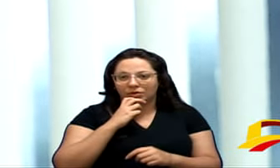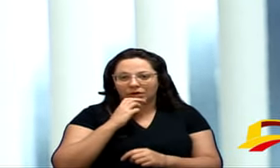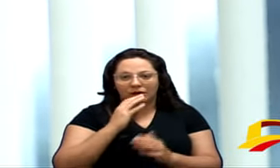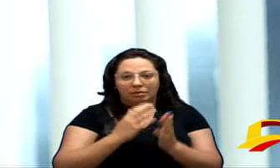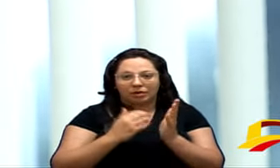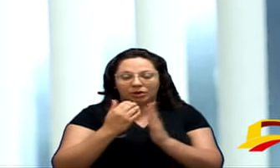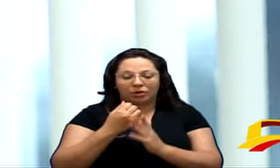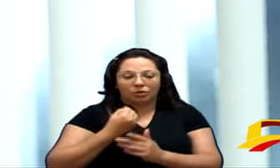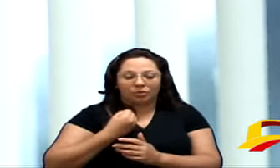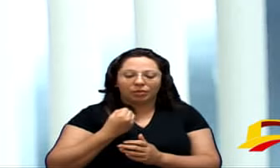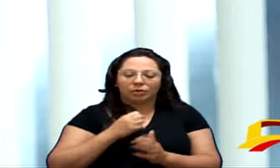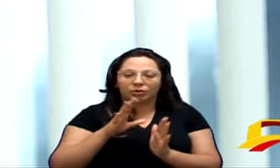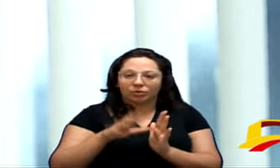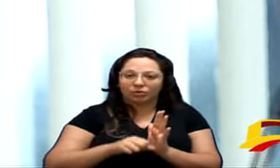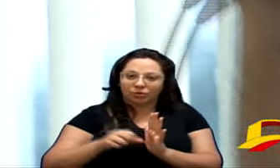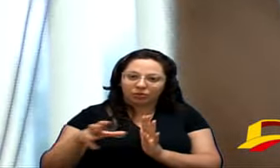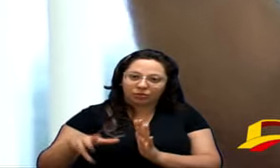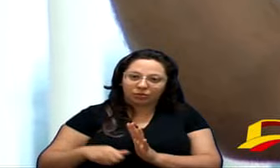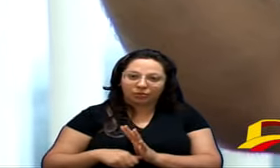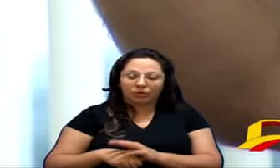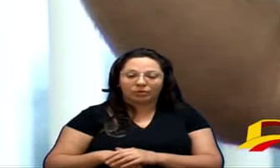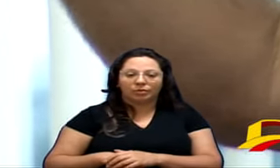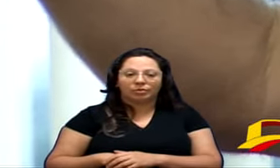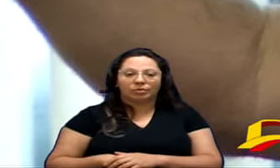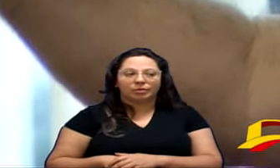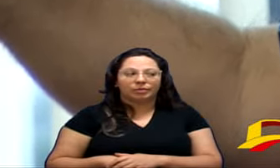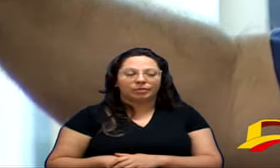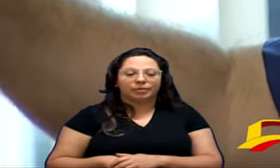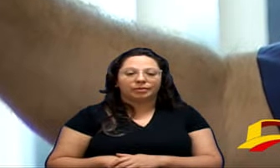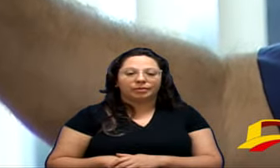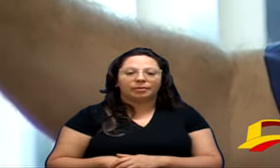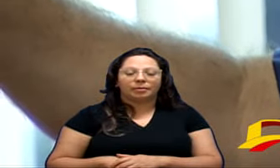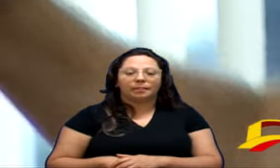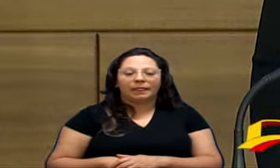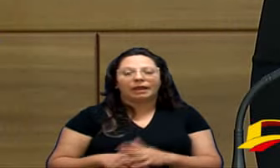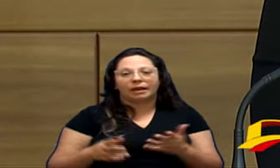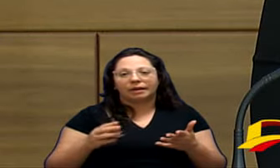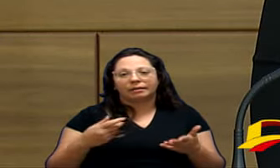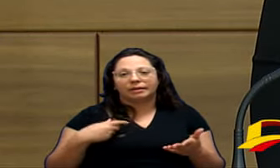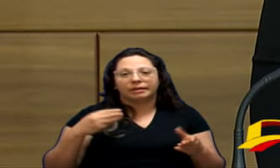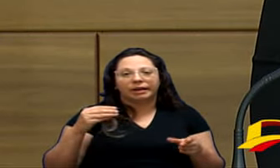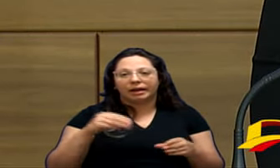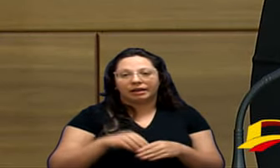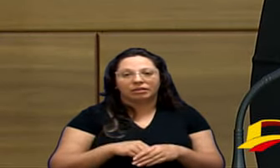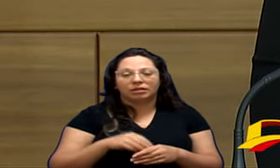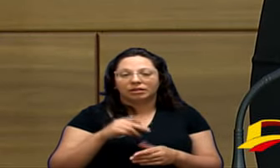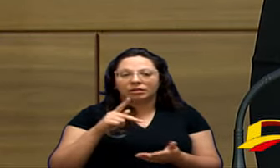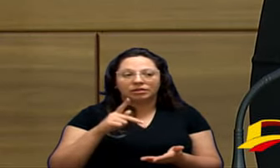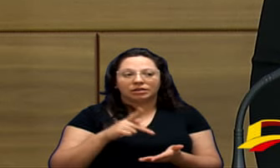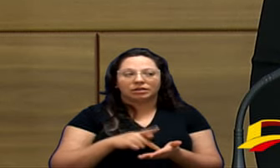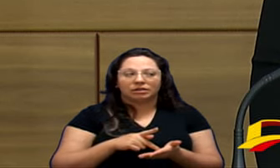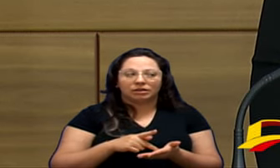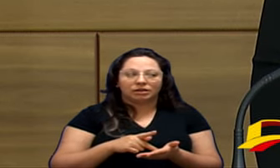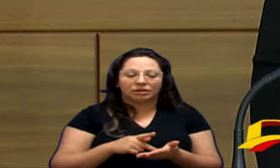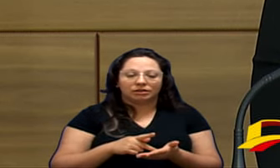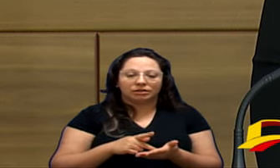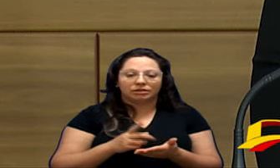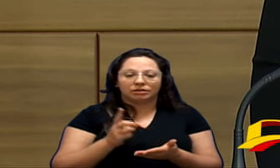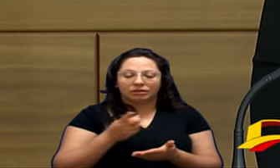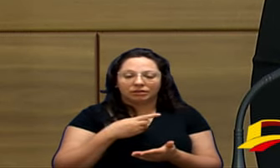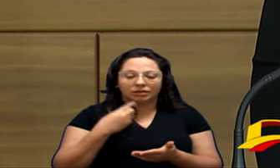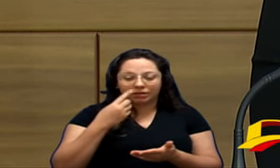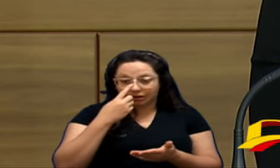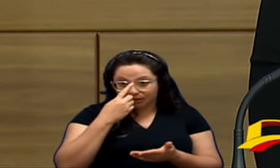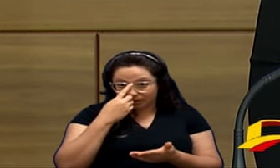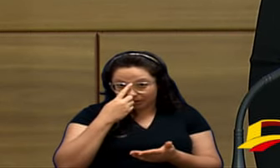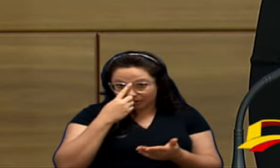melhorar isso aí eh mhos é isso é dentro da nossa realidade isso é dentro da nossa realidade e das nossas competências